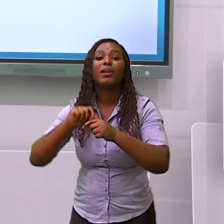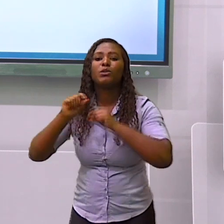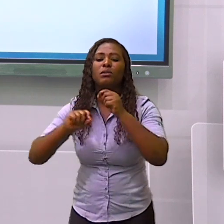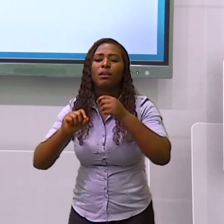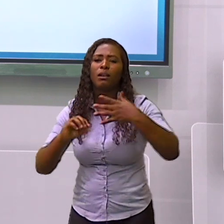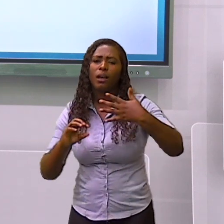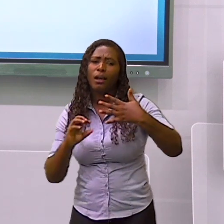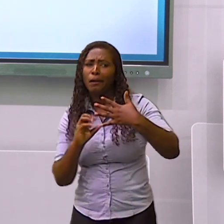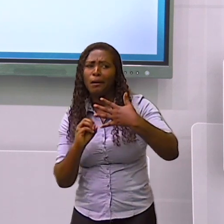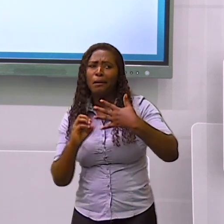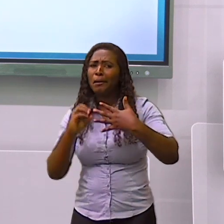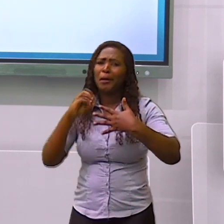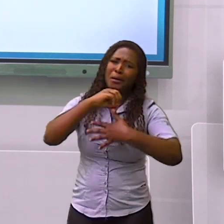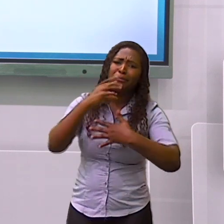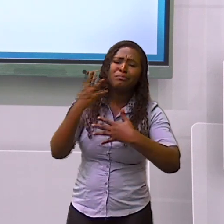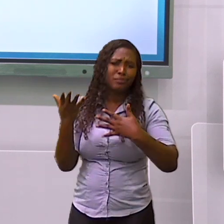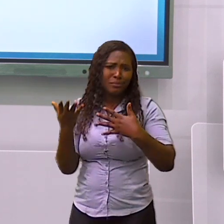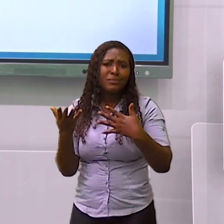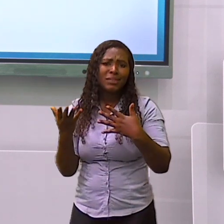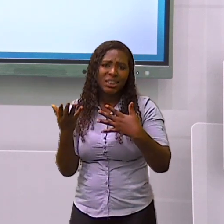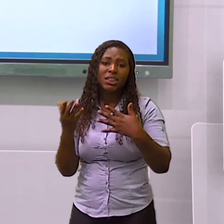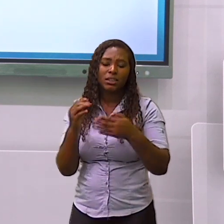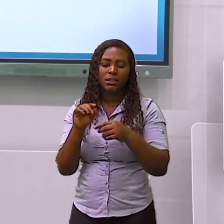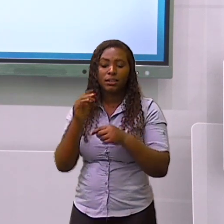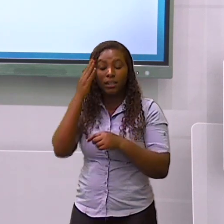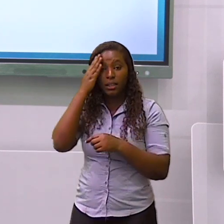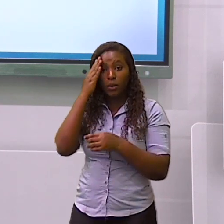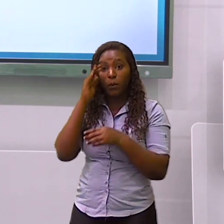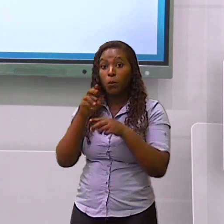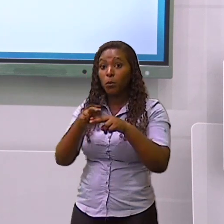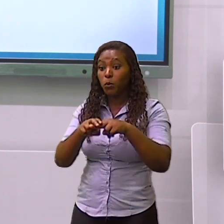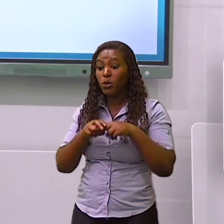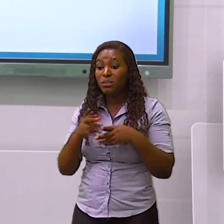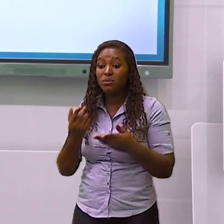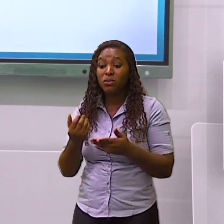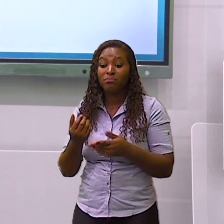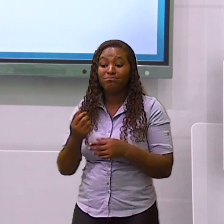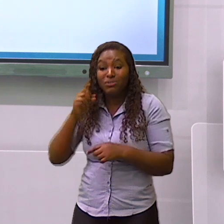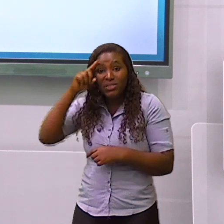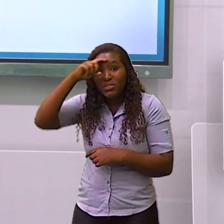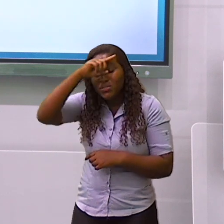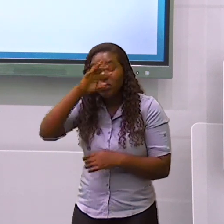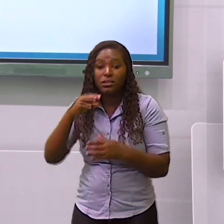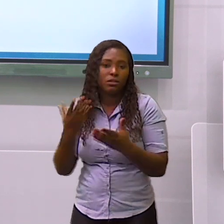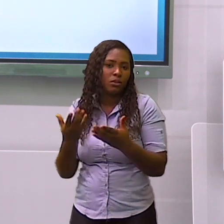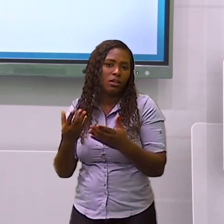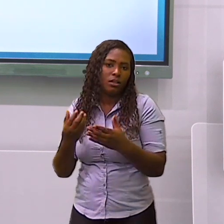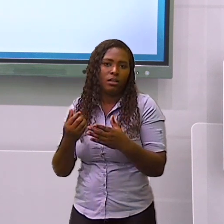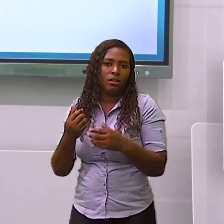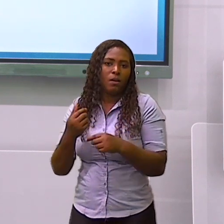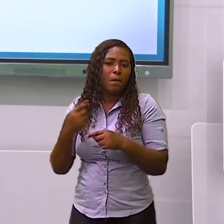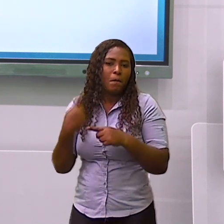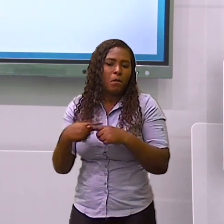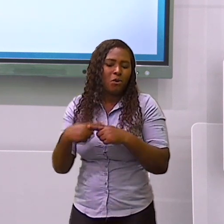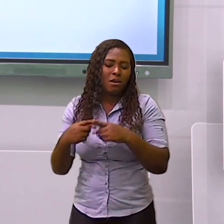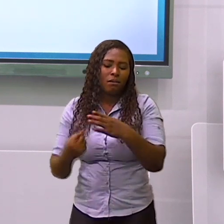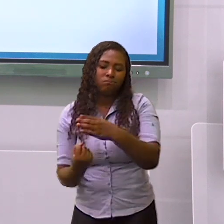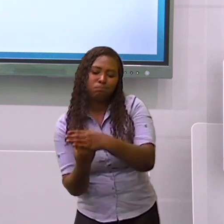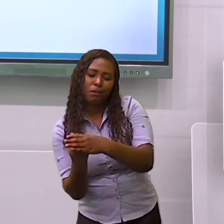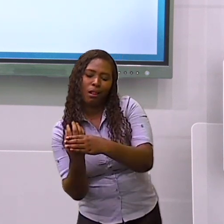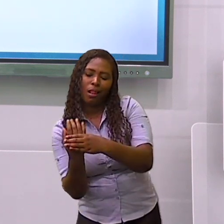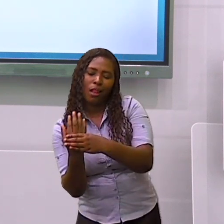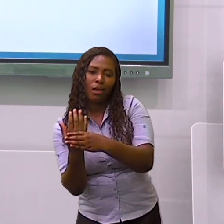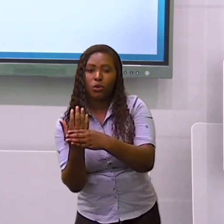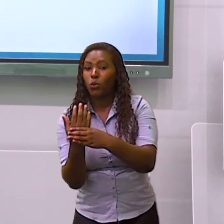suas plantações com a água do Rio Doce. E muitos, com a renda na agricultura familiar, tiveram